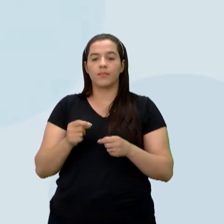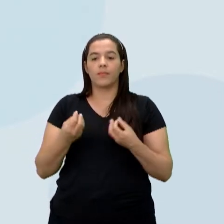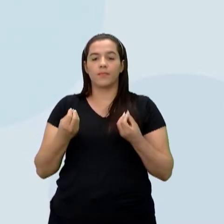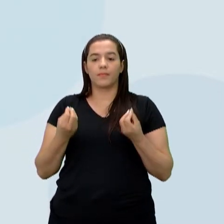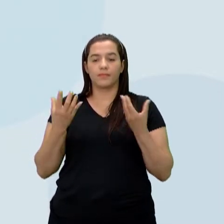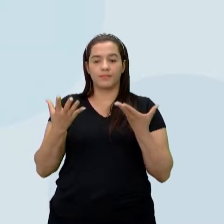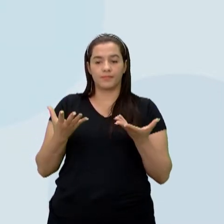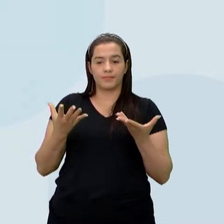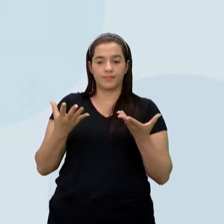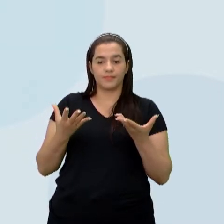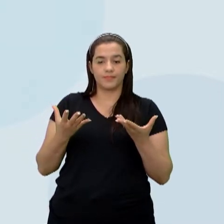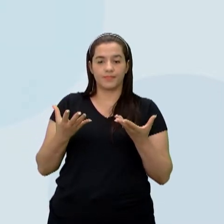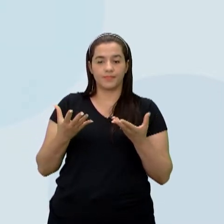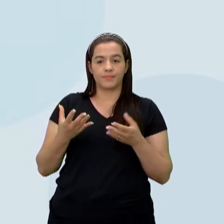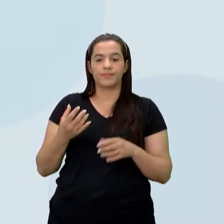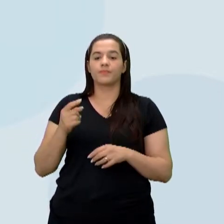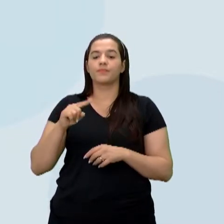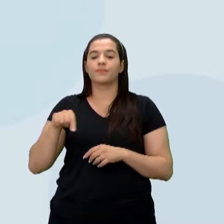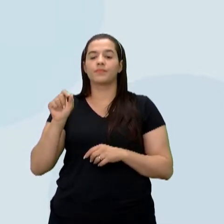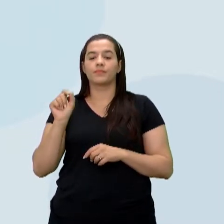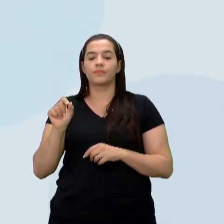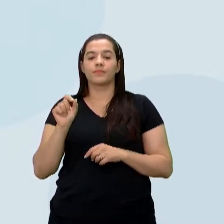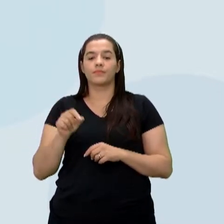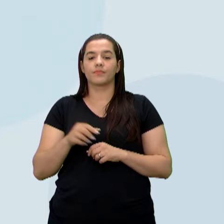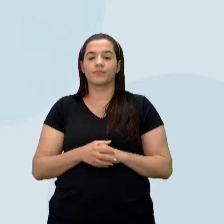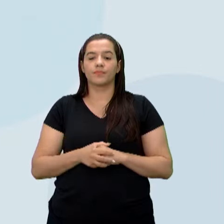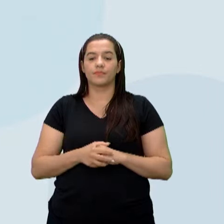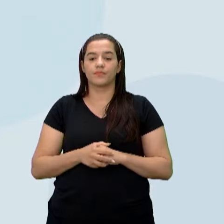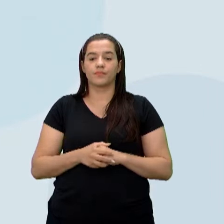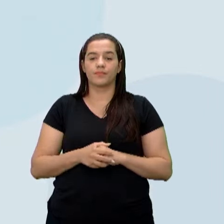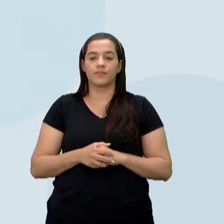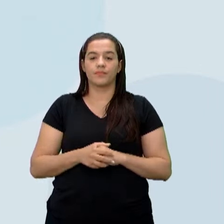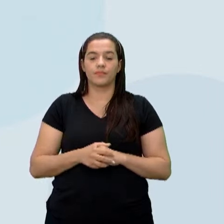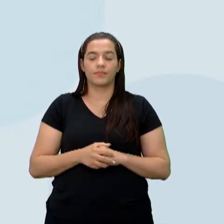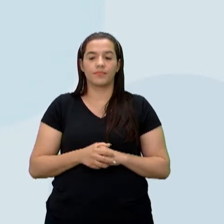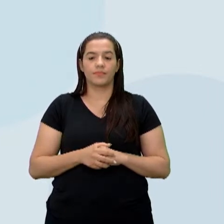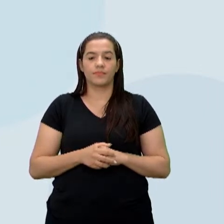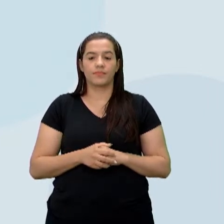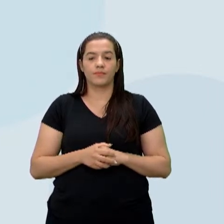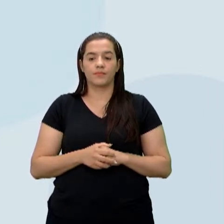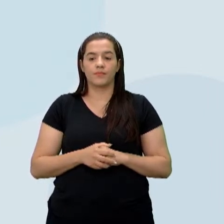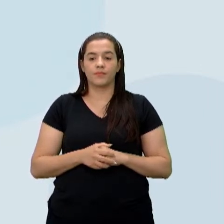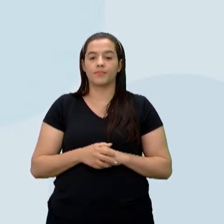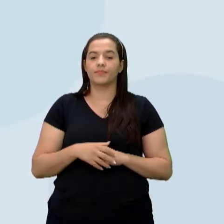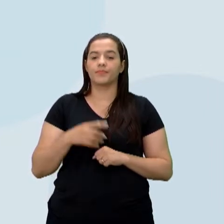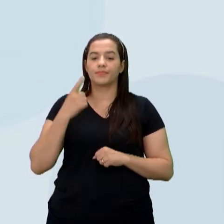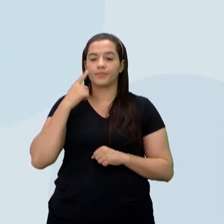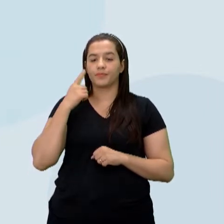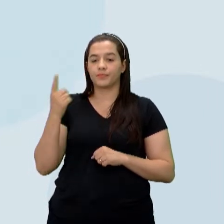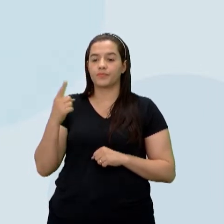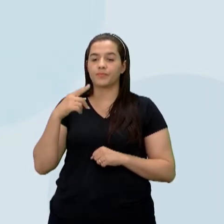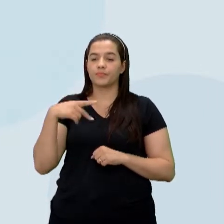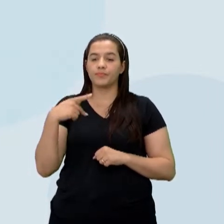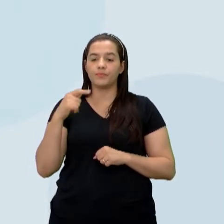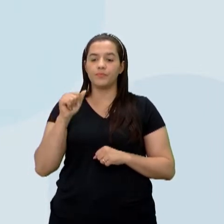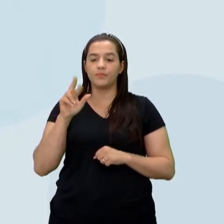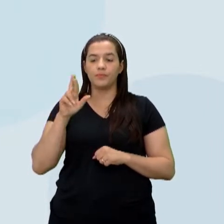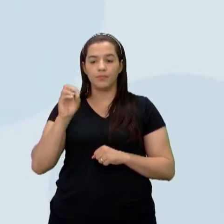inicialmente para, olha só, a gente tem uma palavrinha aqui, para,